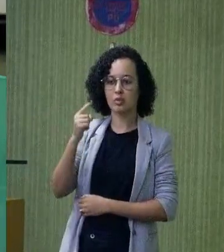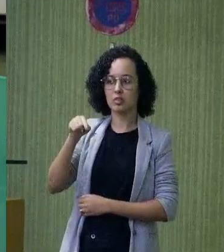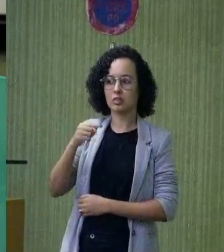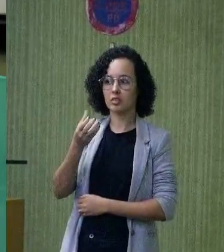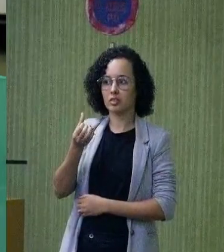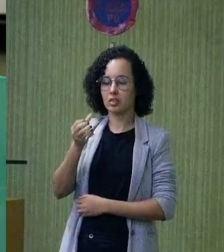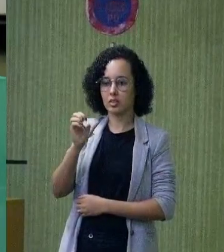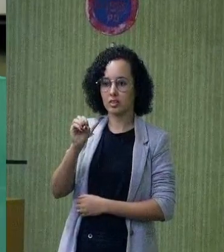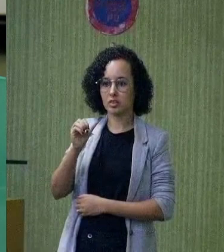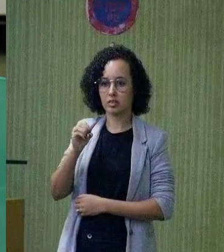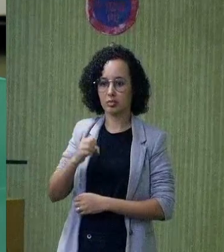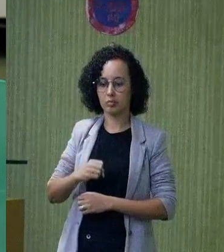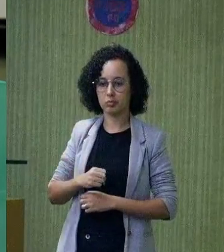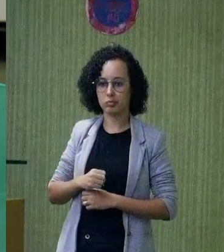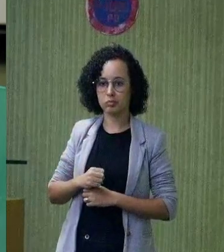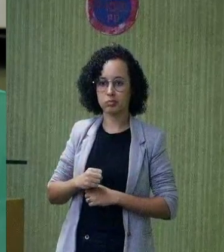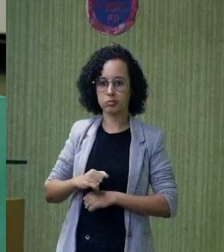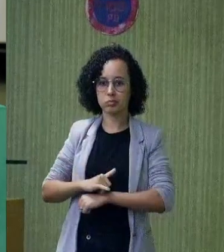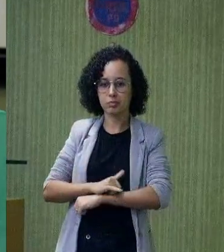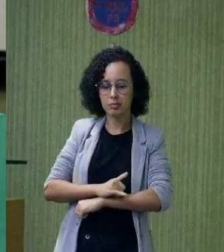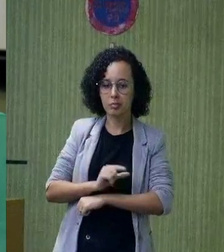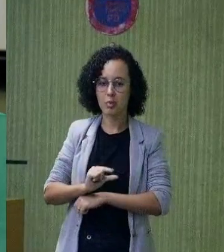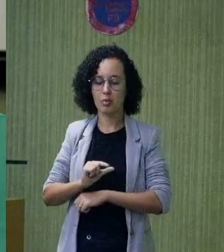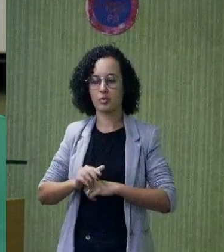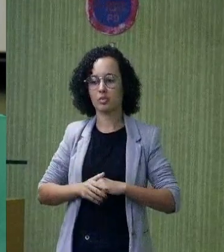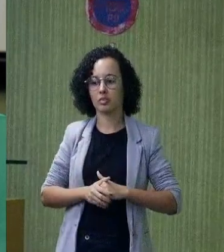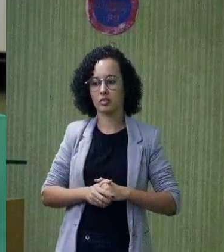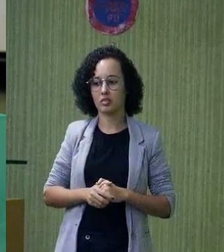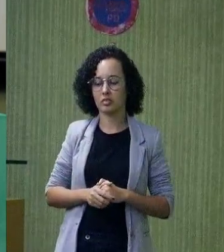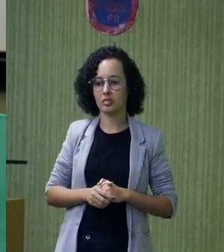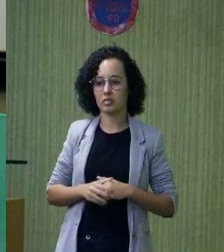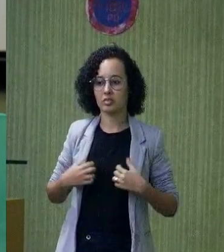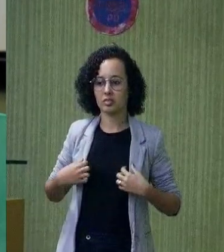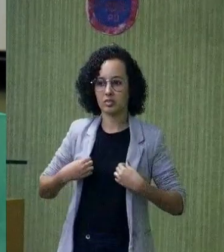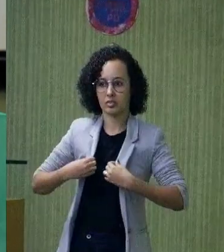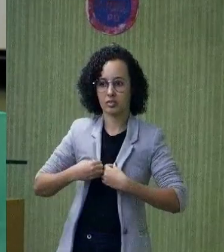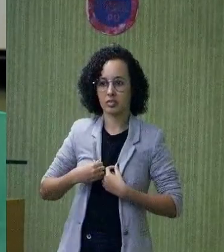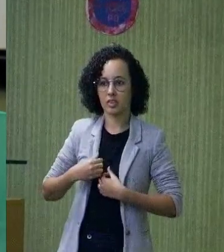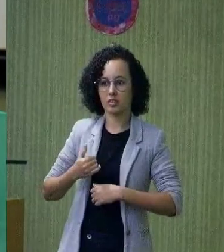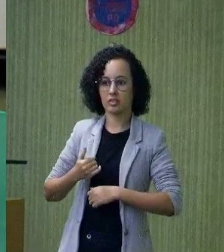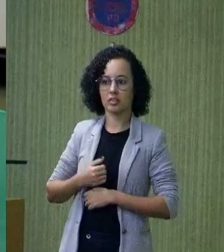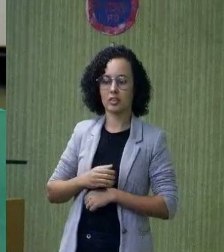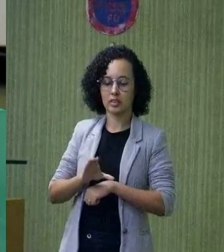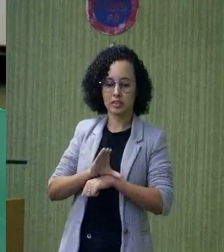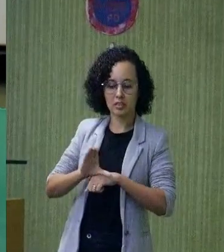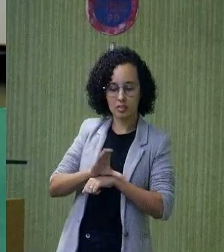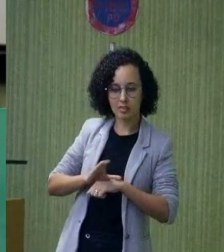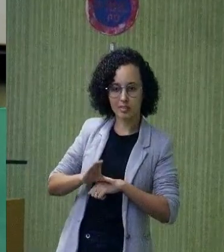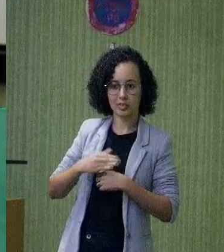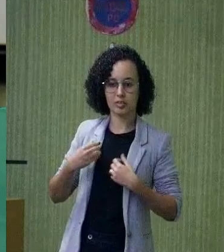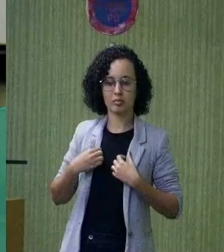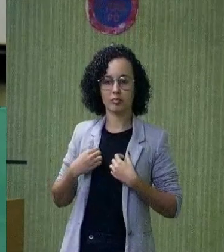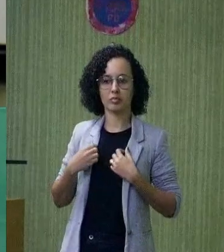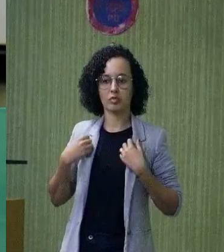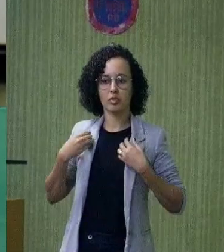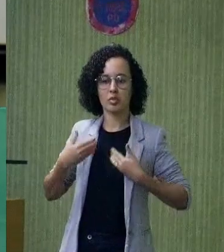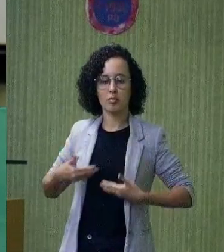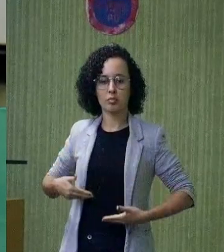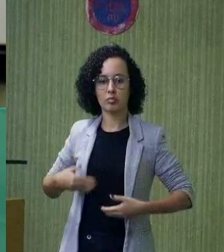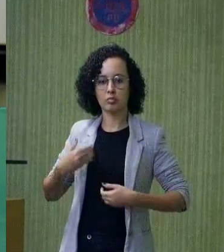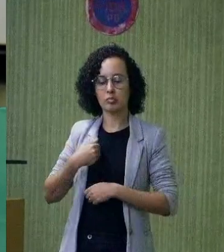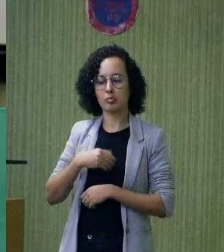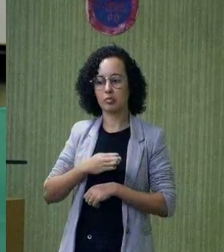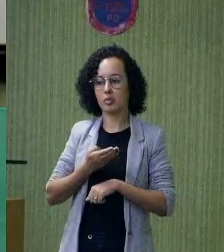cheinha né tô acima do peso eh tô com terno cinza com a blusa preta e de tênis a